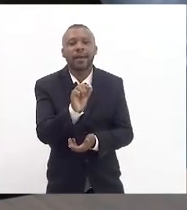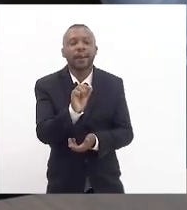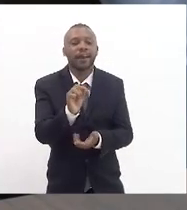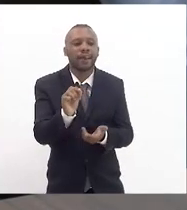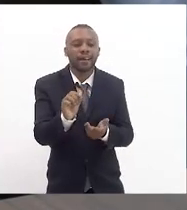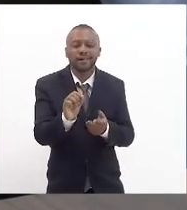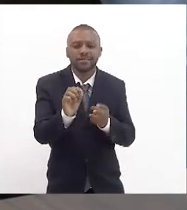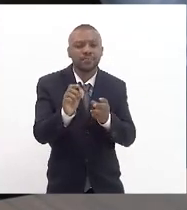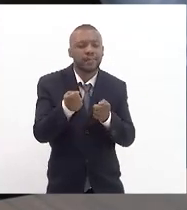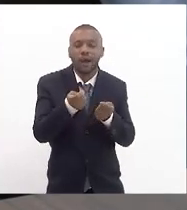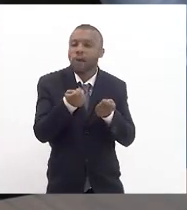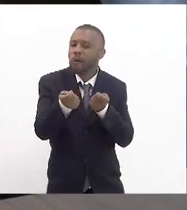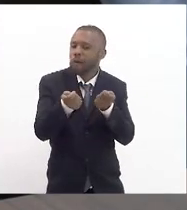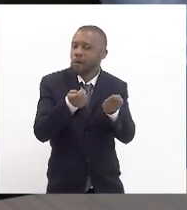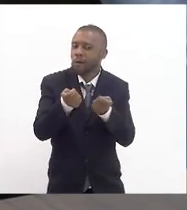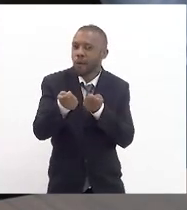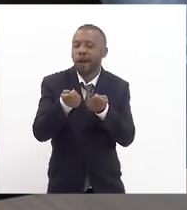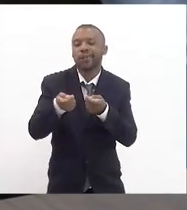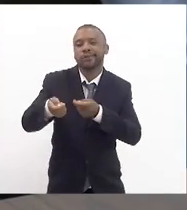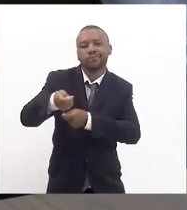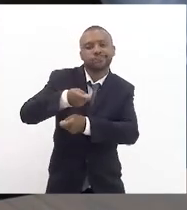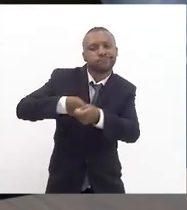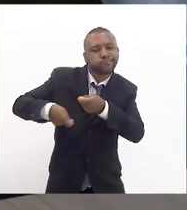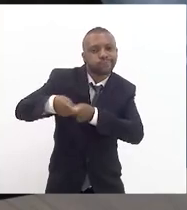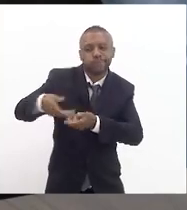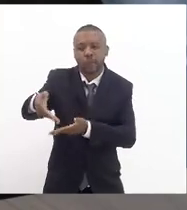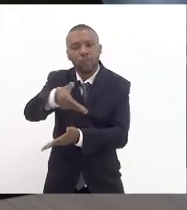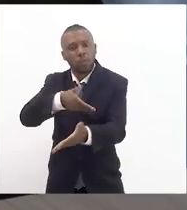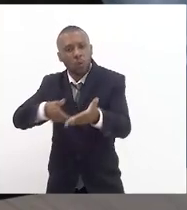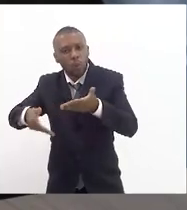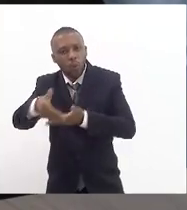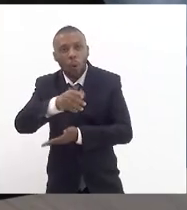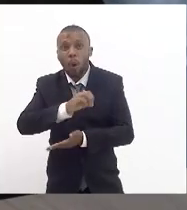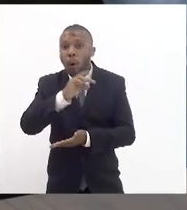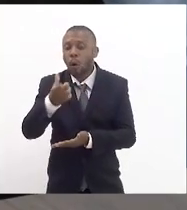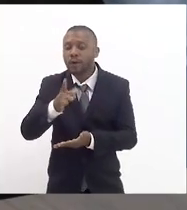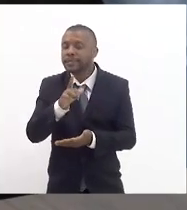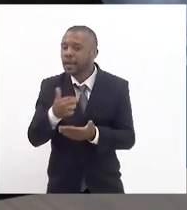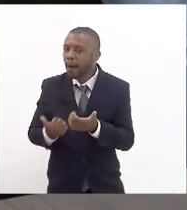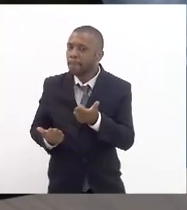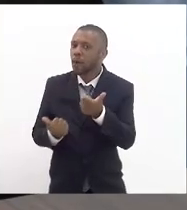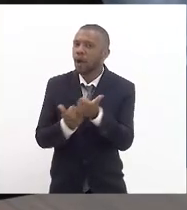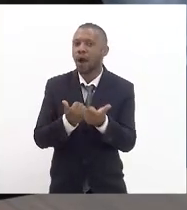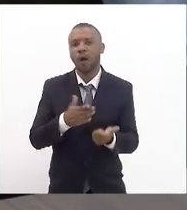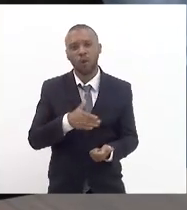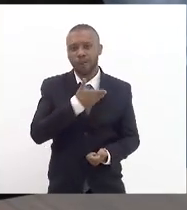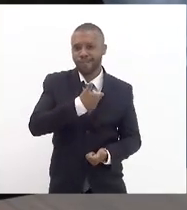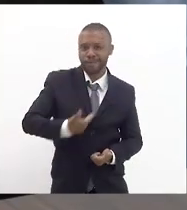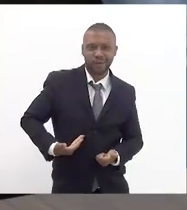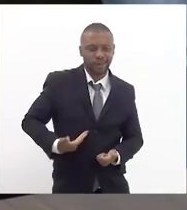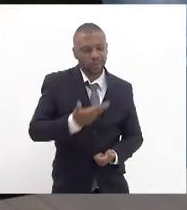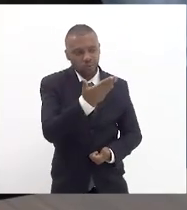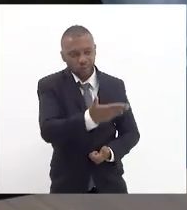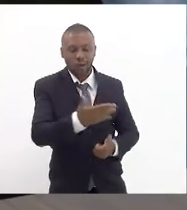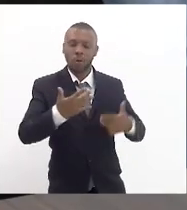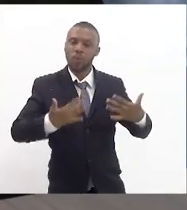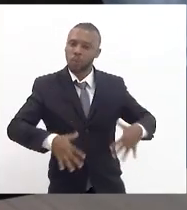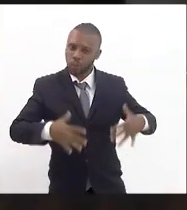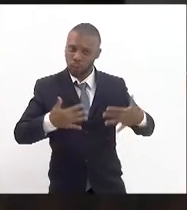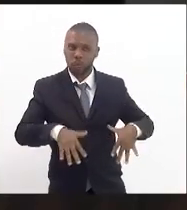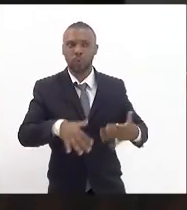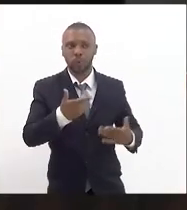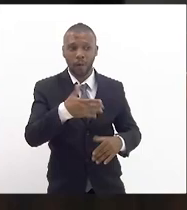de governabilidade ou de ser governista, o senhor ganha de mim longe,